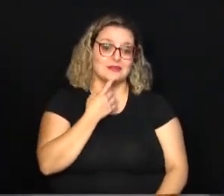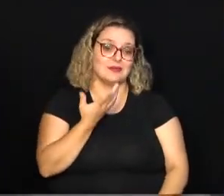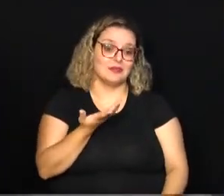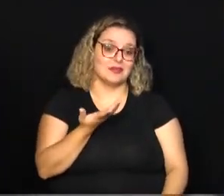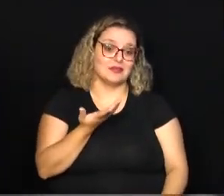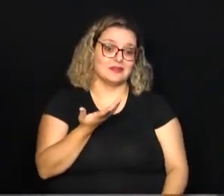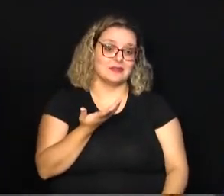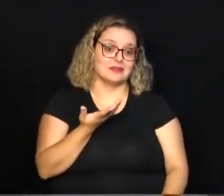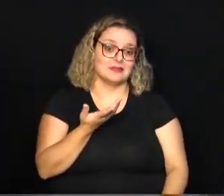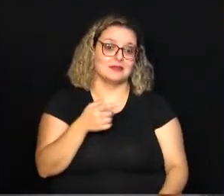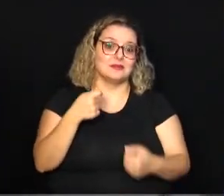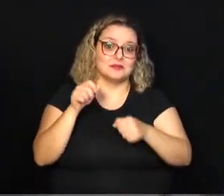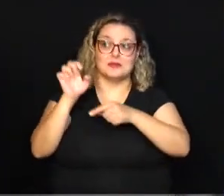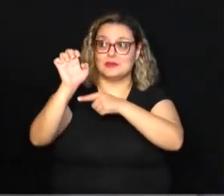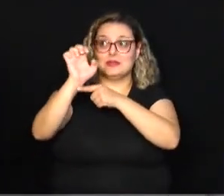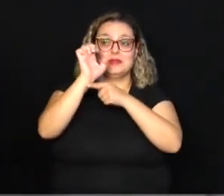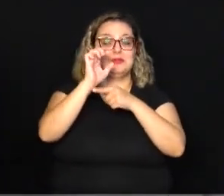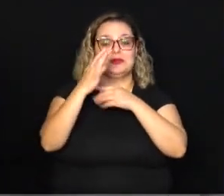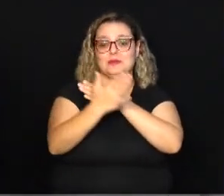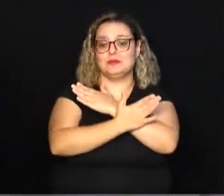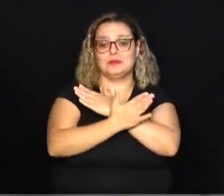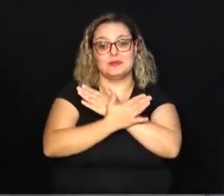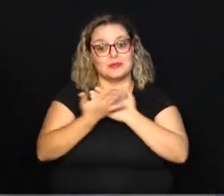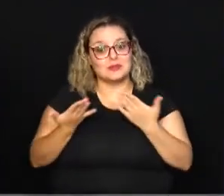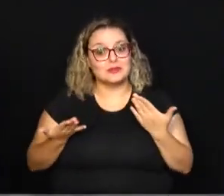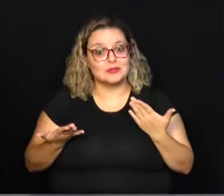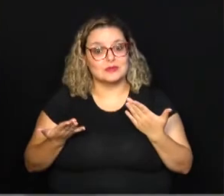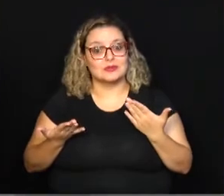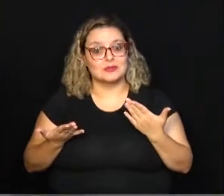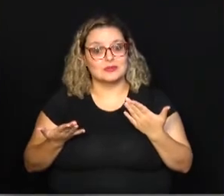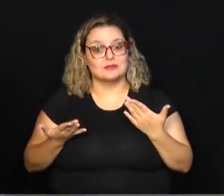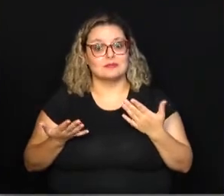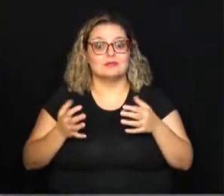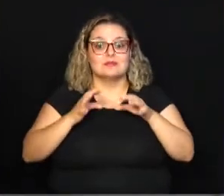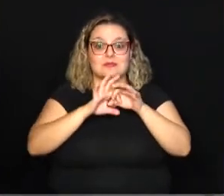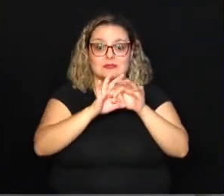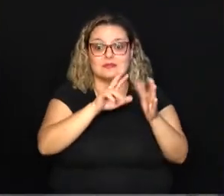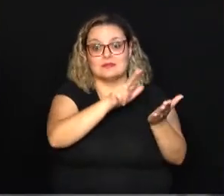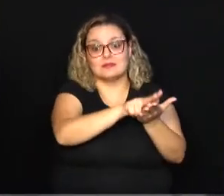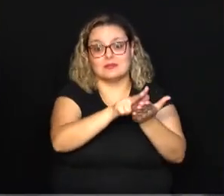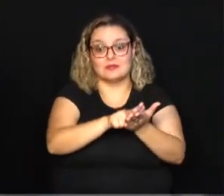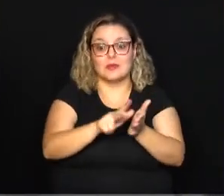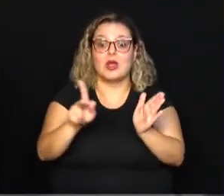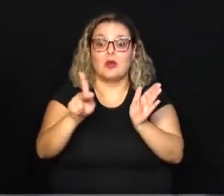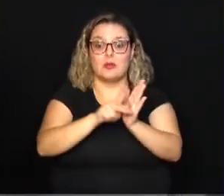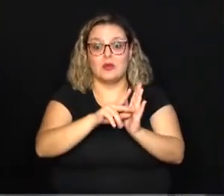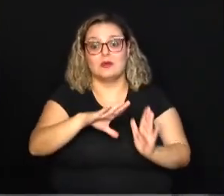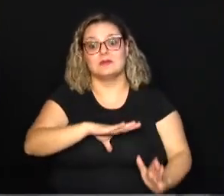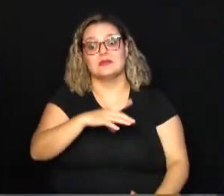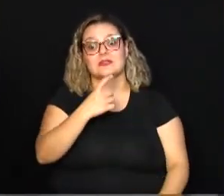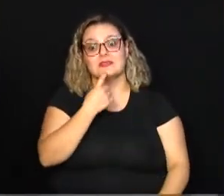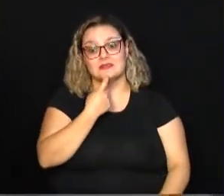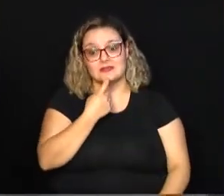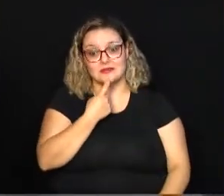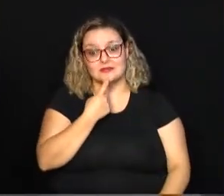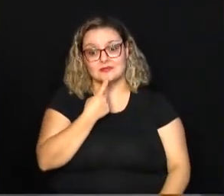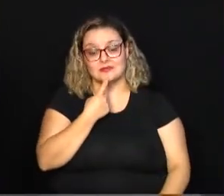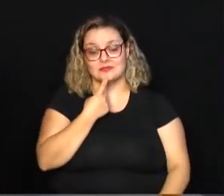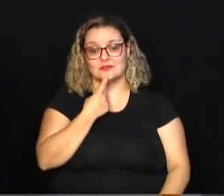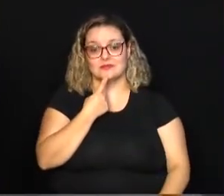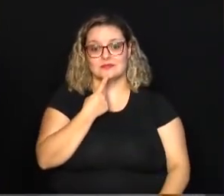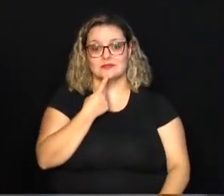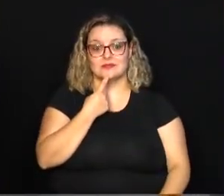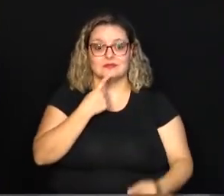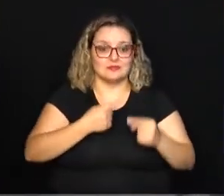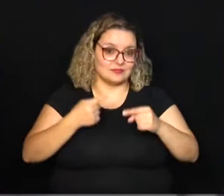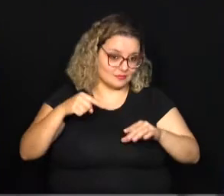do Estado para isso, para acudir esses doentes, de me liberar os leitos para o munícipe de Campinas. Vamos entrar na discussão do